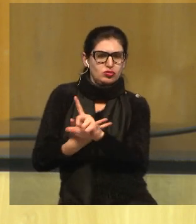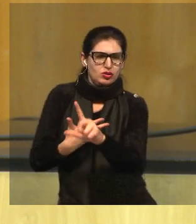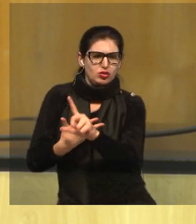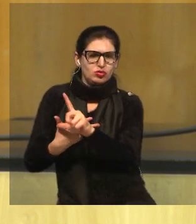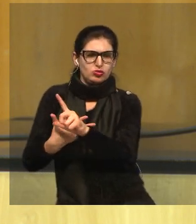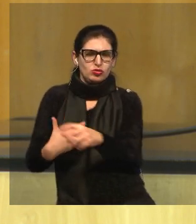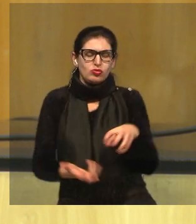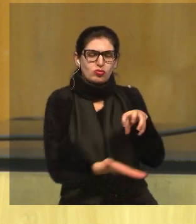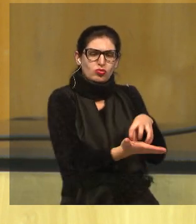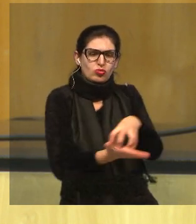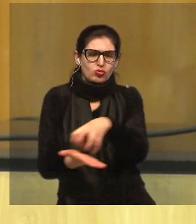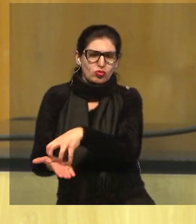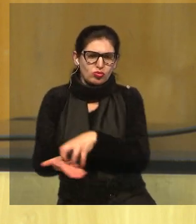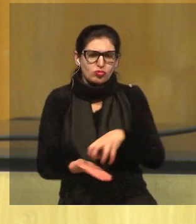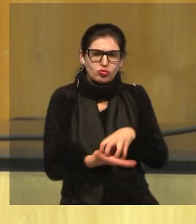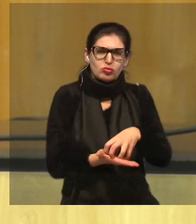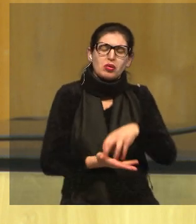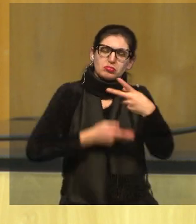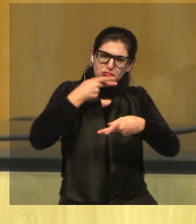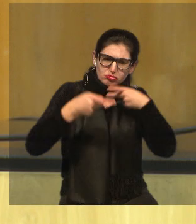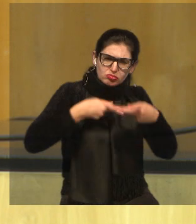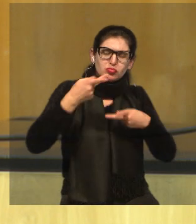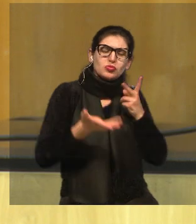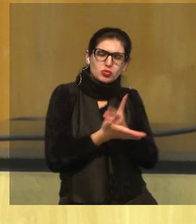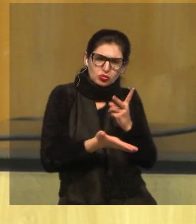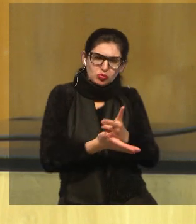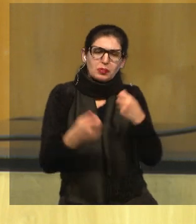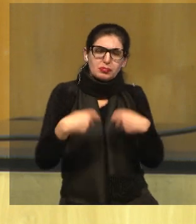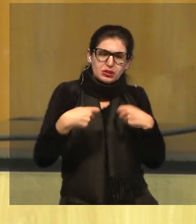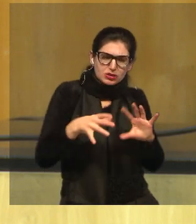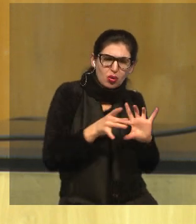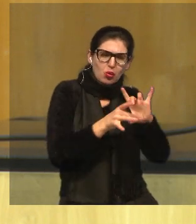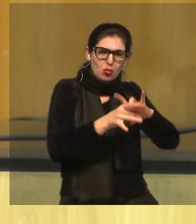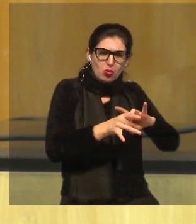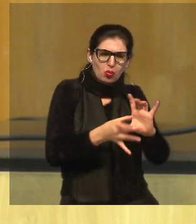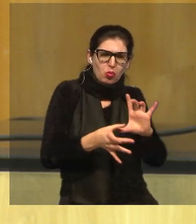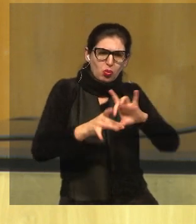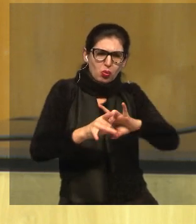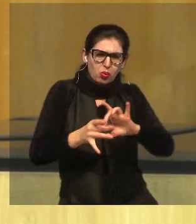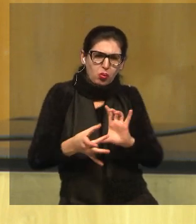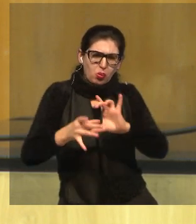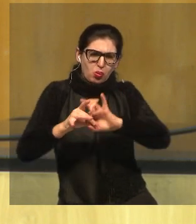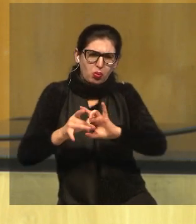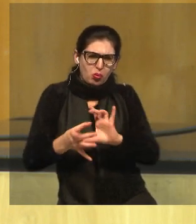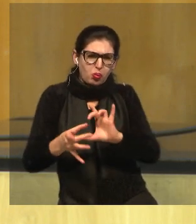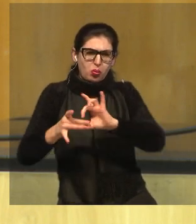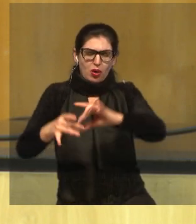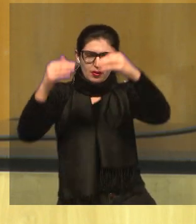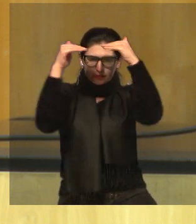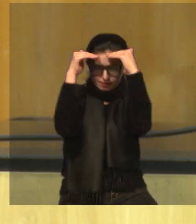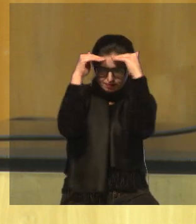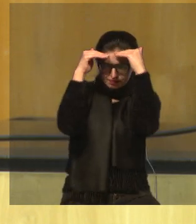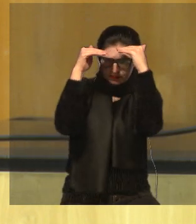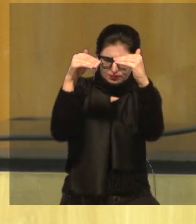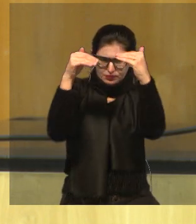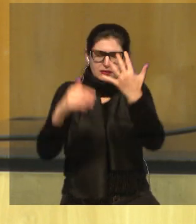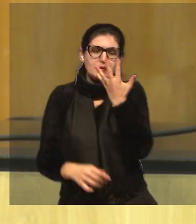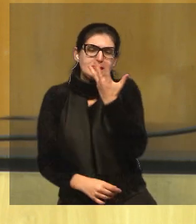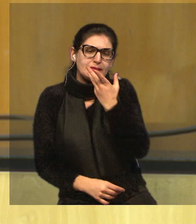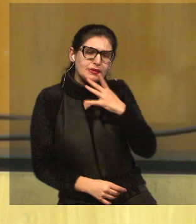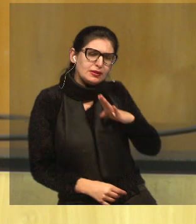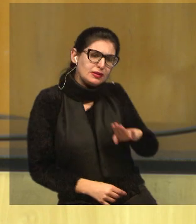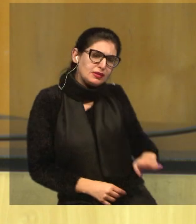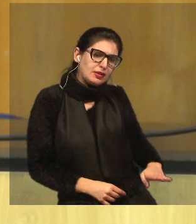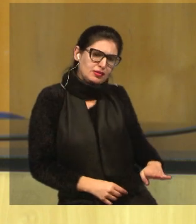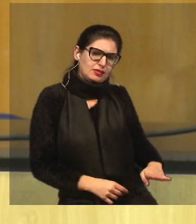conselhos. Deixo aqui a minha fala de que a gente continue nesse trilhar, nesse caminhar, com muito respeito às nossas crianças,